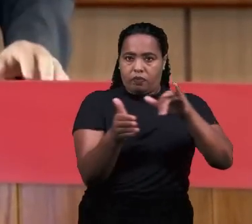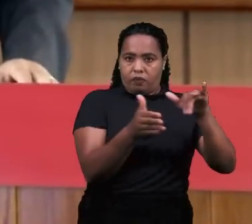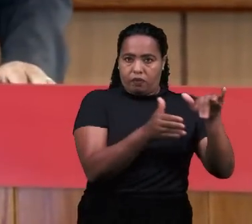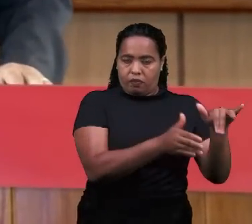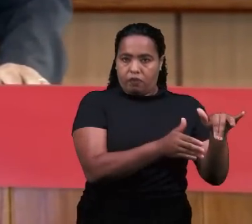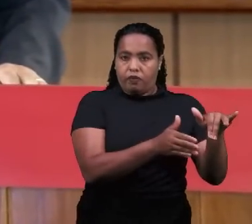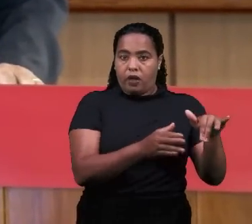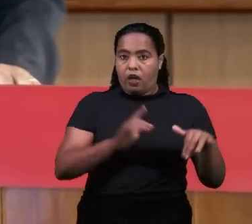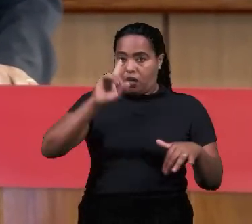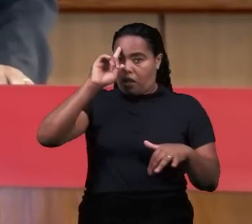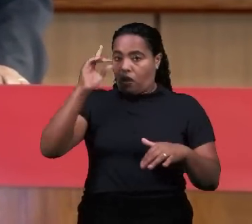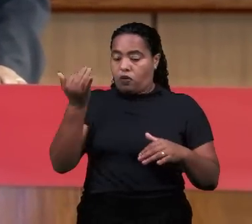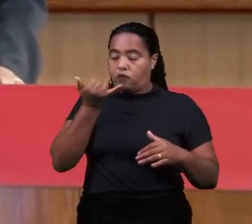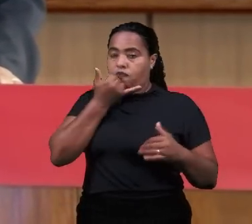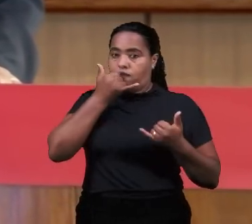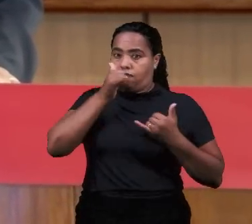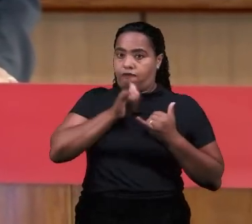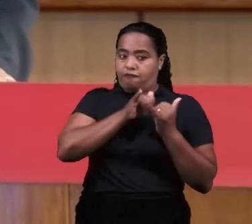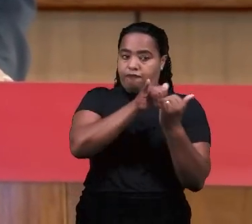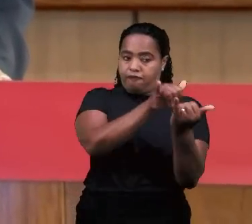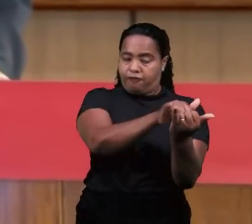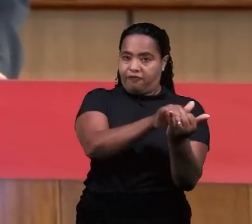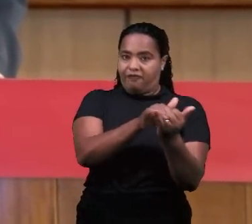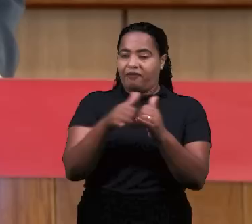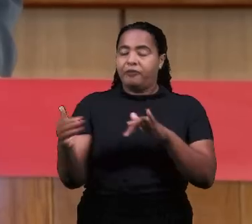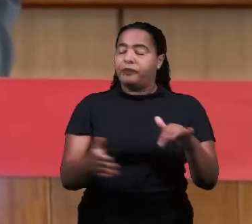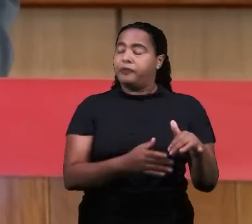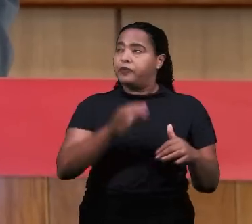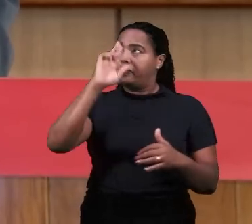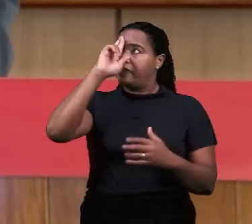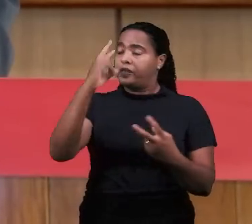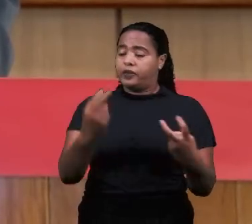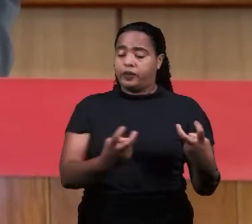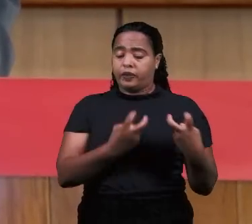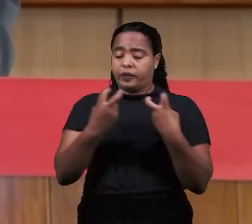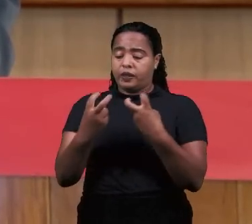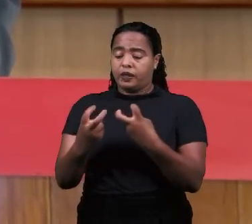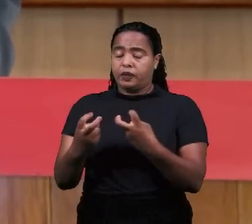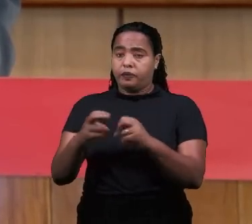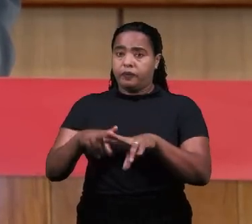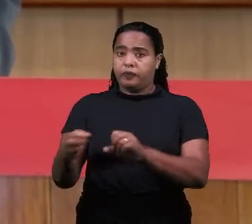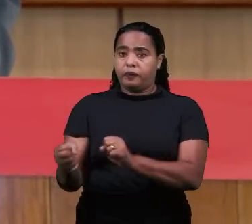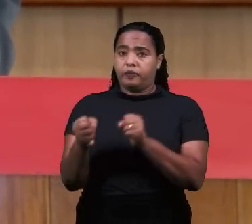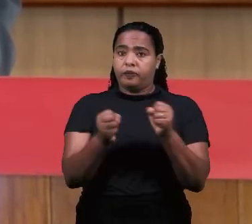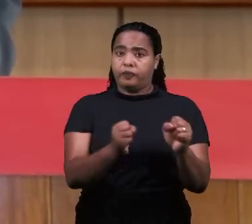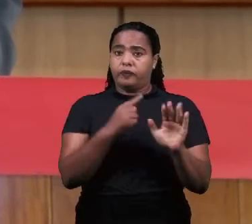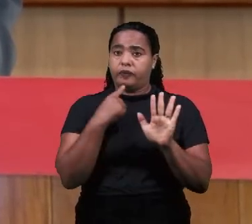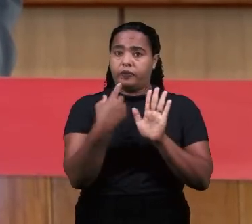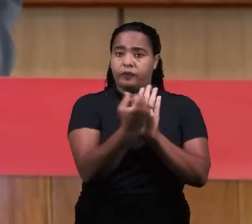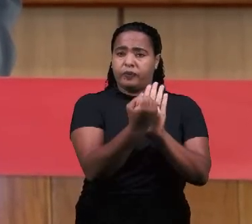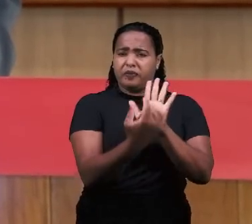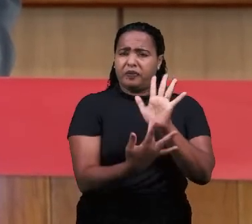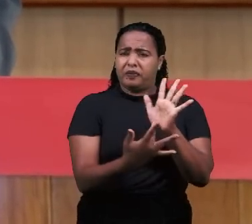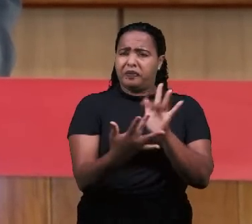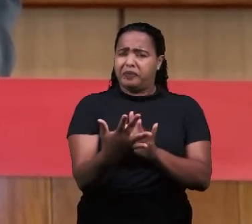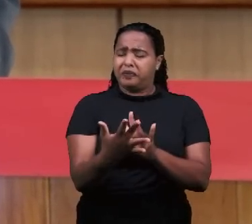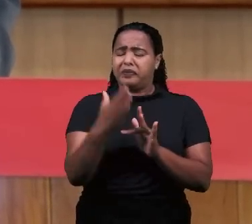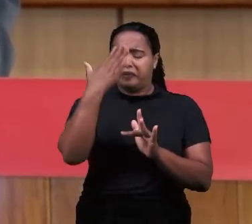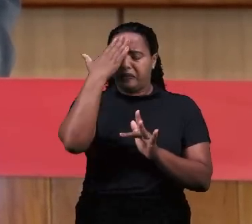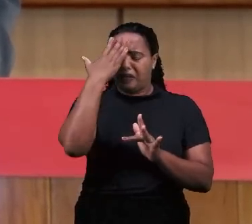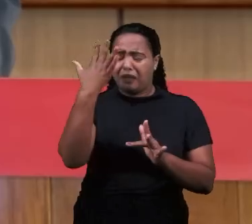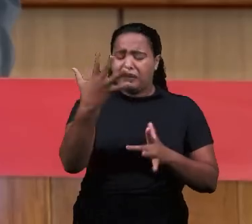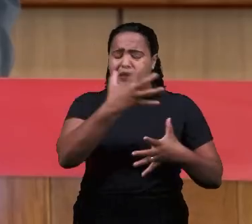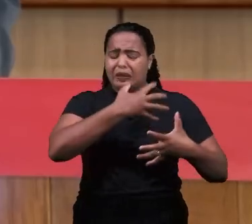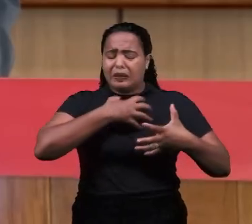possa perdoar quem te magoou, né? Amém. Senhor, clamamos pelo sangue de Jesus. Amém. Sabemos, Senhor, que magoamos as